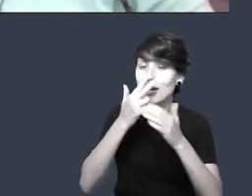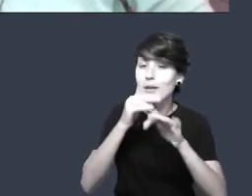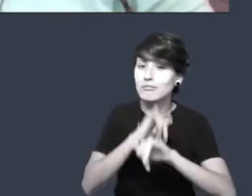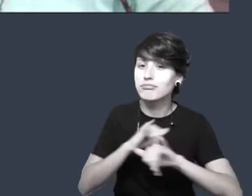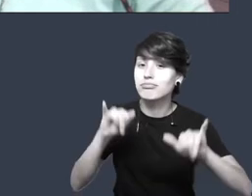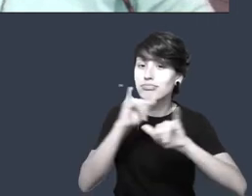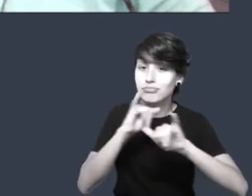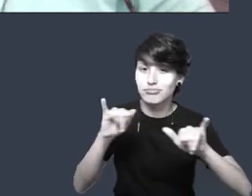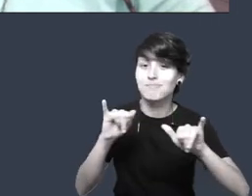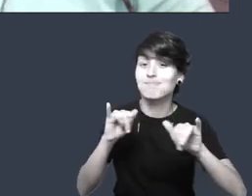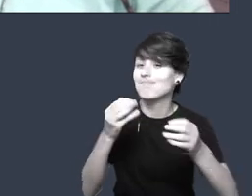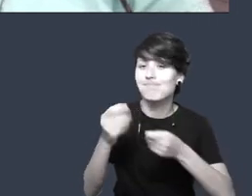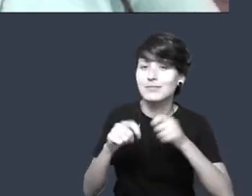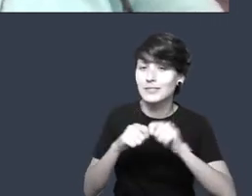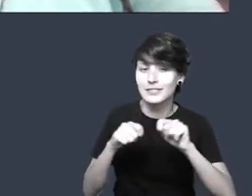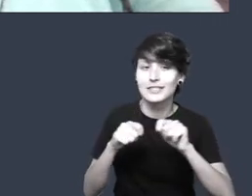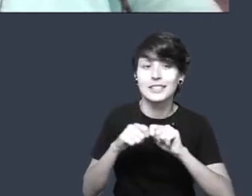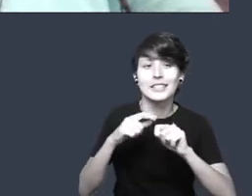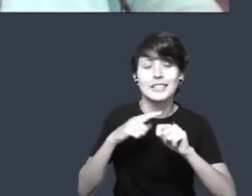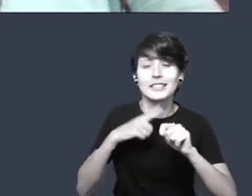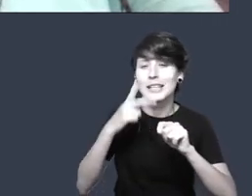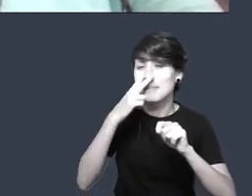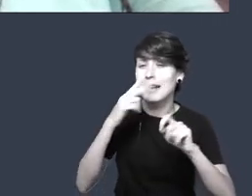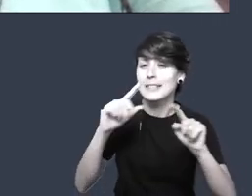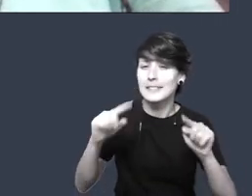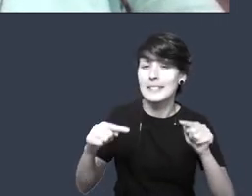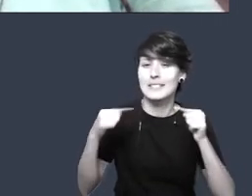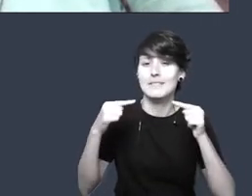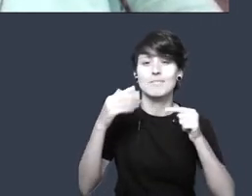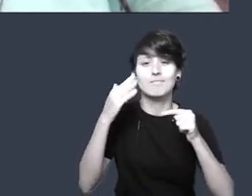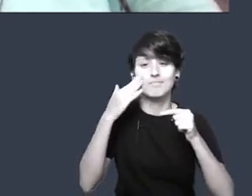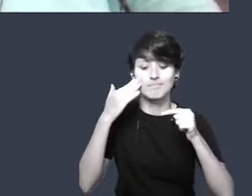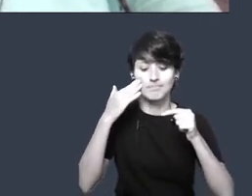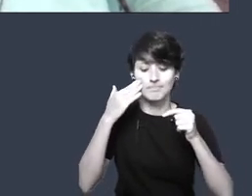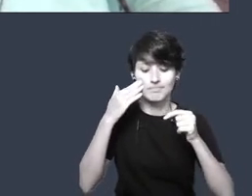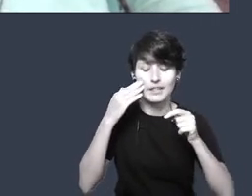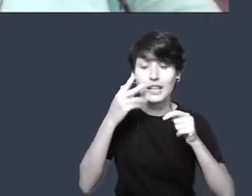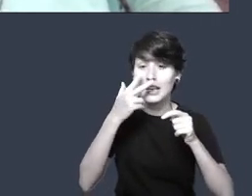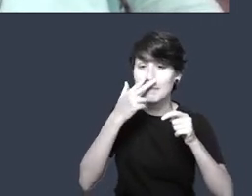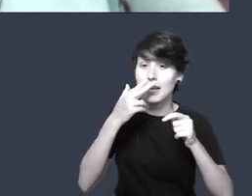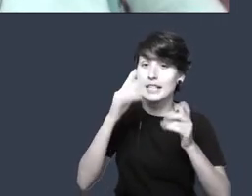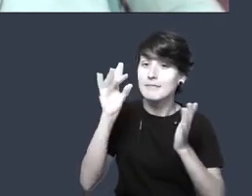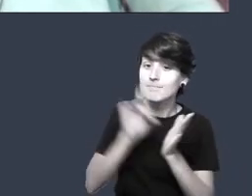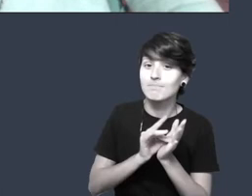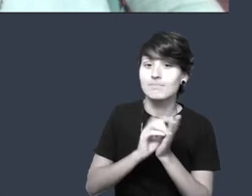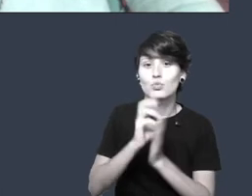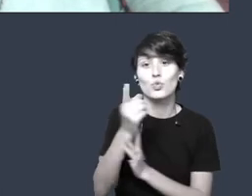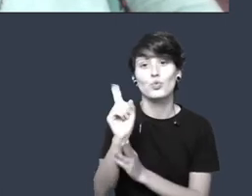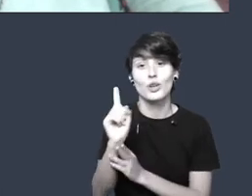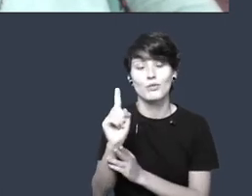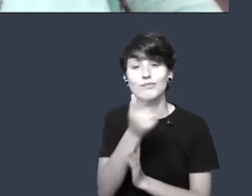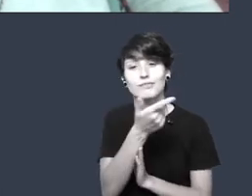informação? Então, tem todo esse desafio de você saber que a informação ela é real ou não, né? E